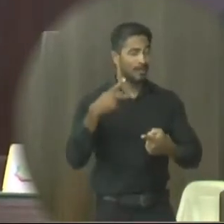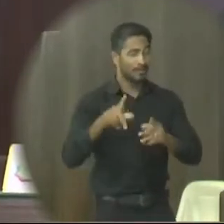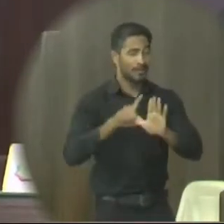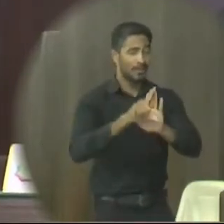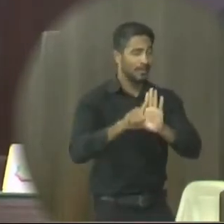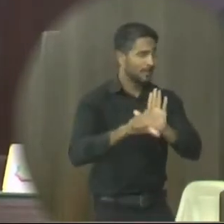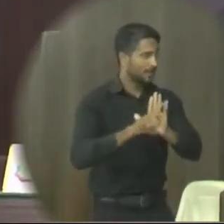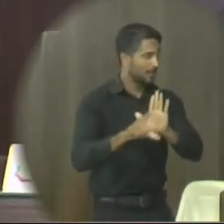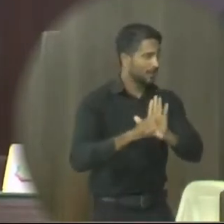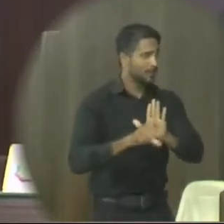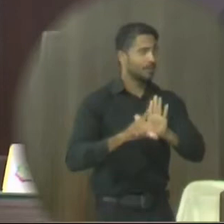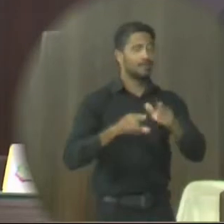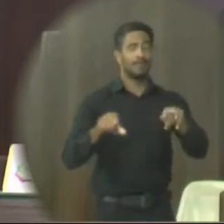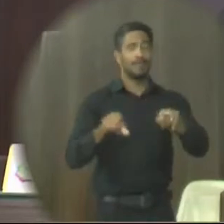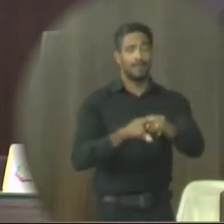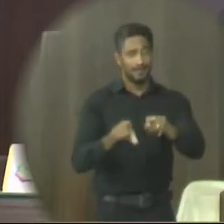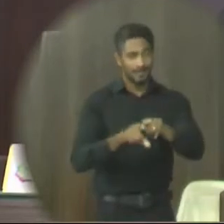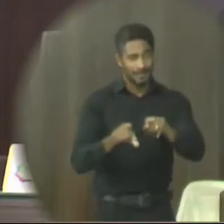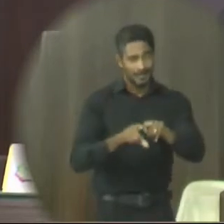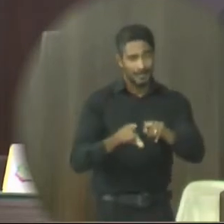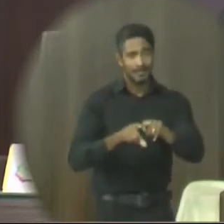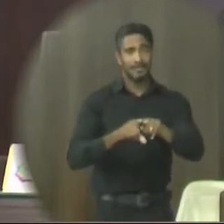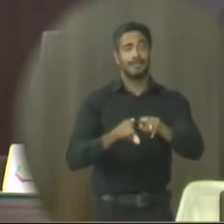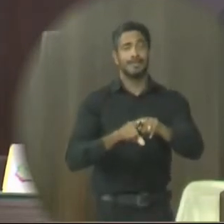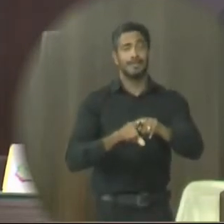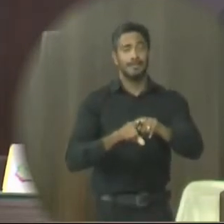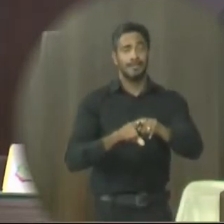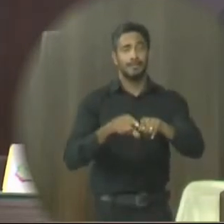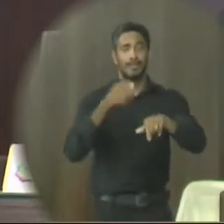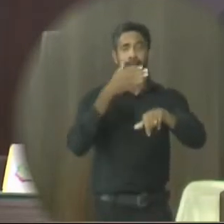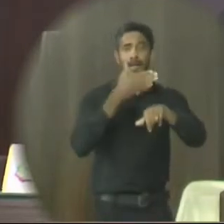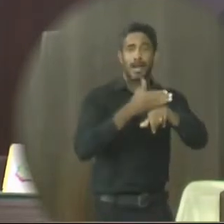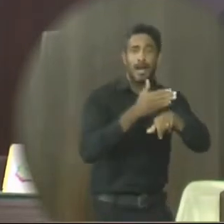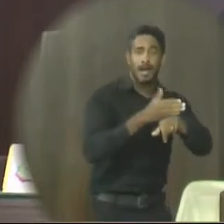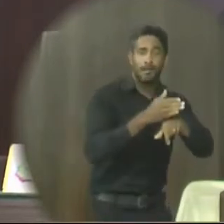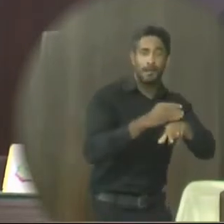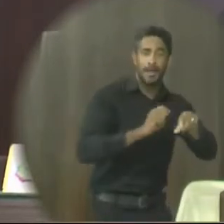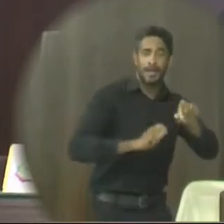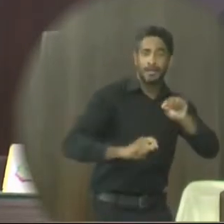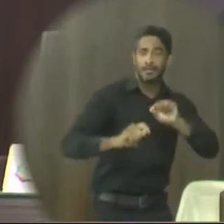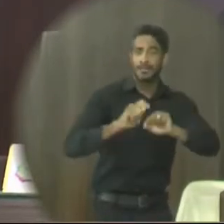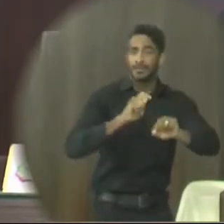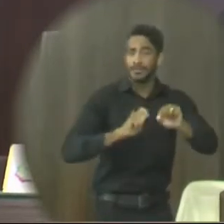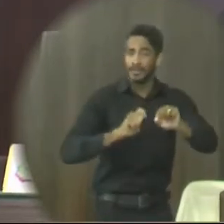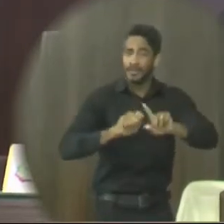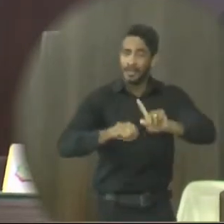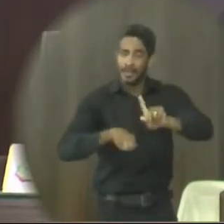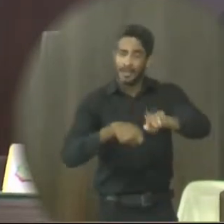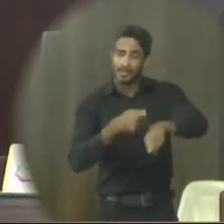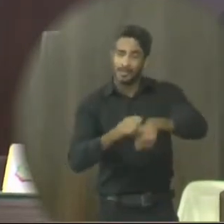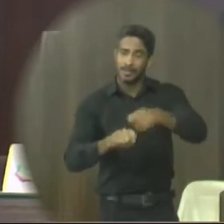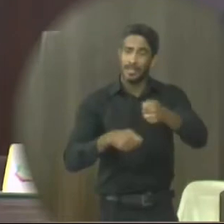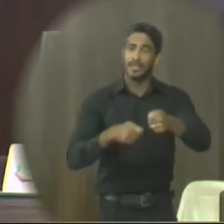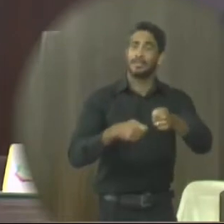legislativa impugnada e equivale-se à prática de ato de administração e